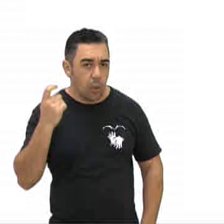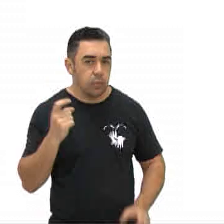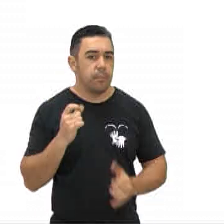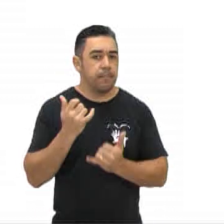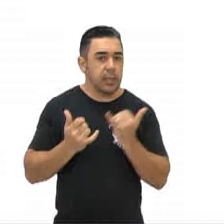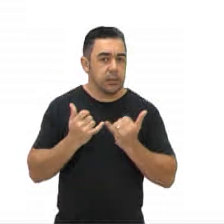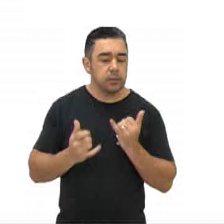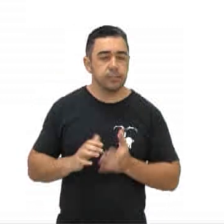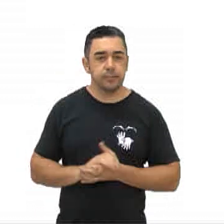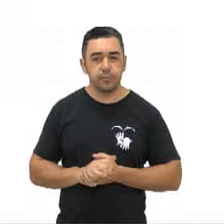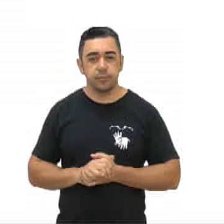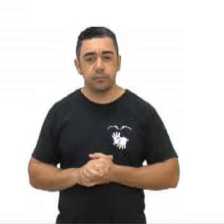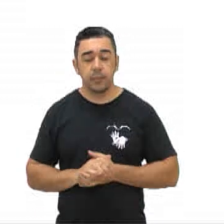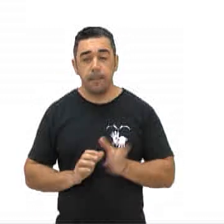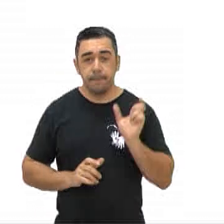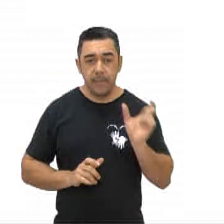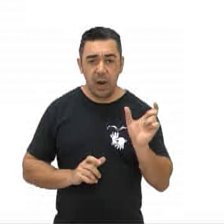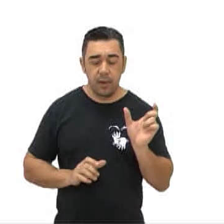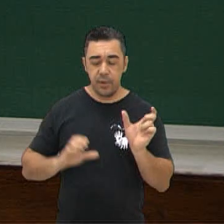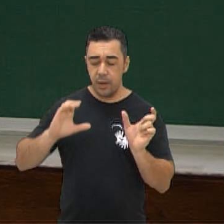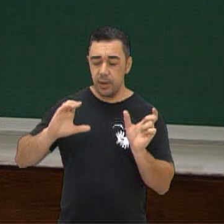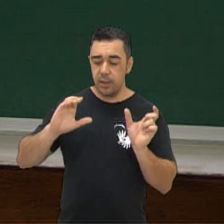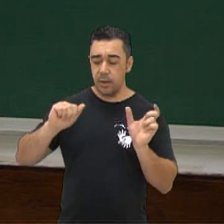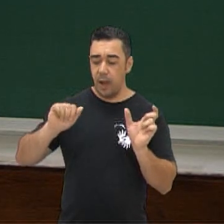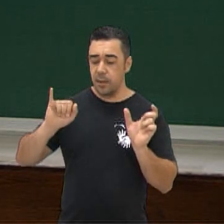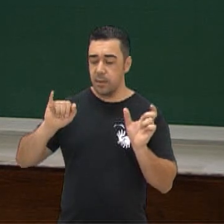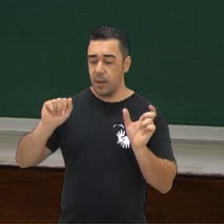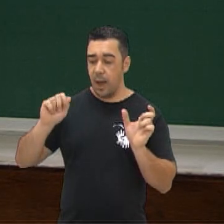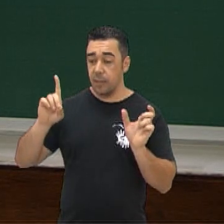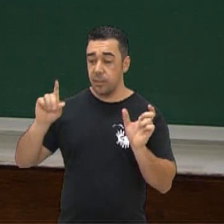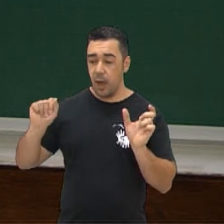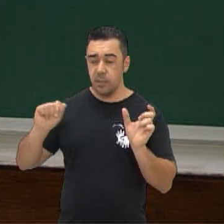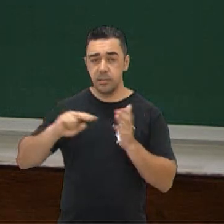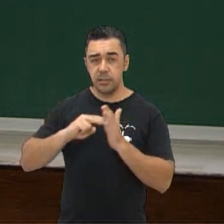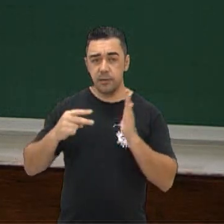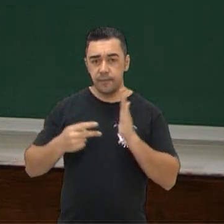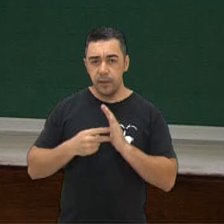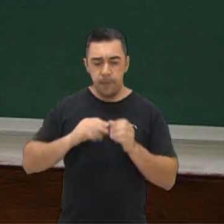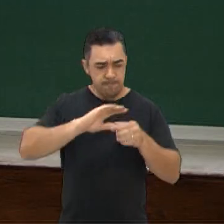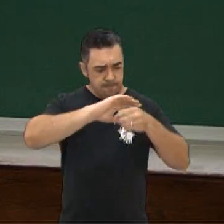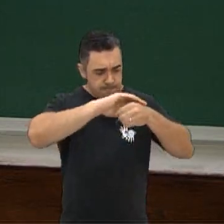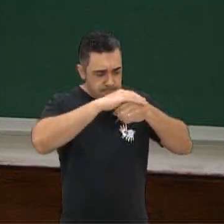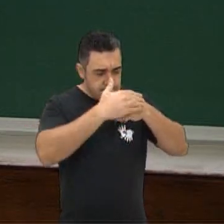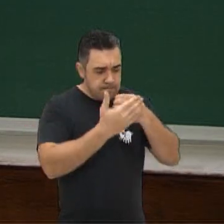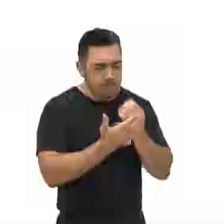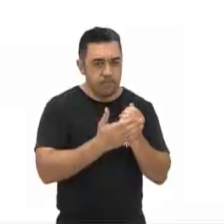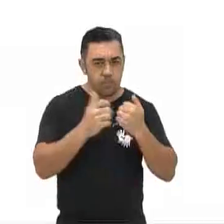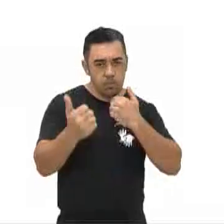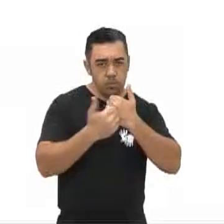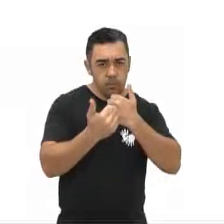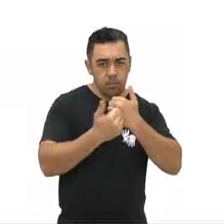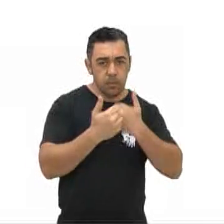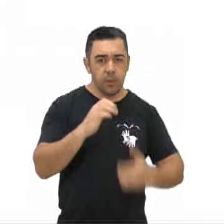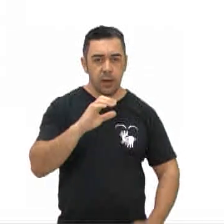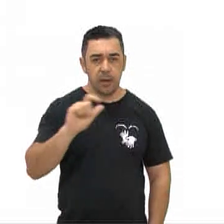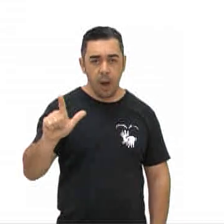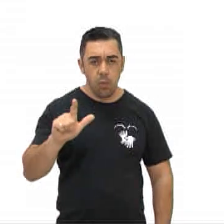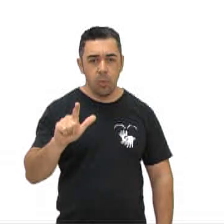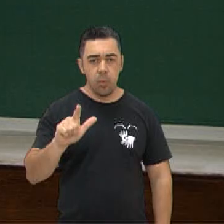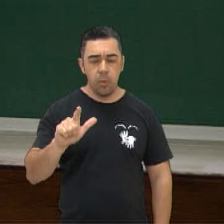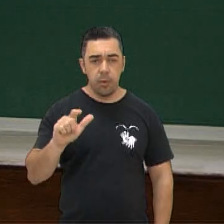havia anunciado. A palavra caiada significa literalmente revestida de cal, claro,